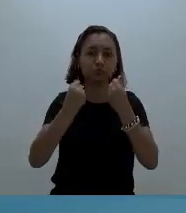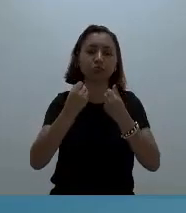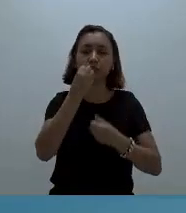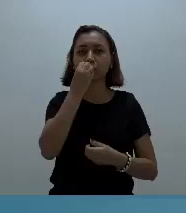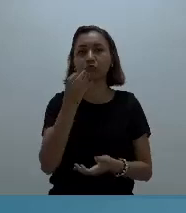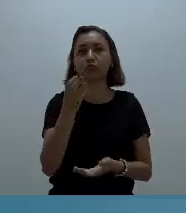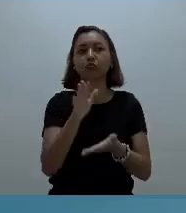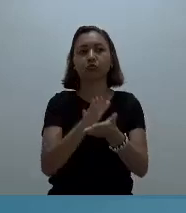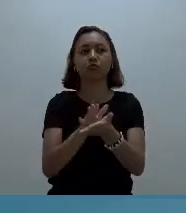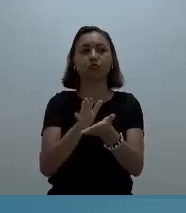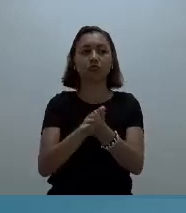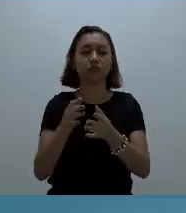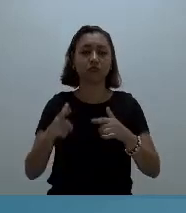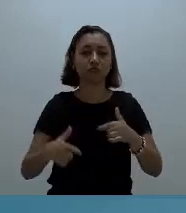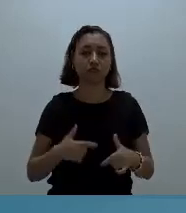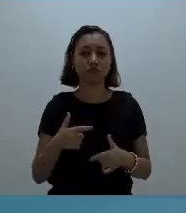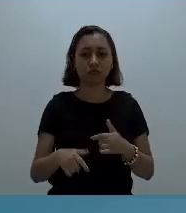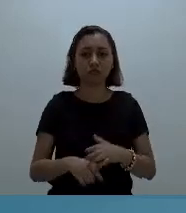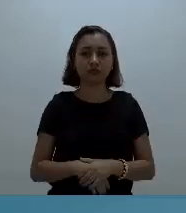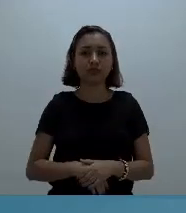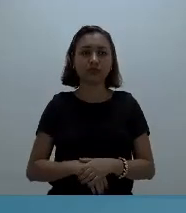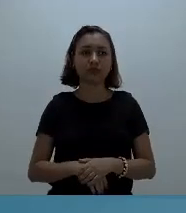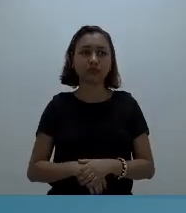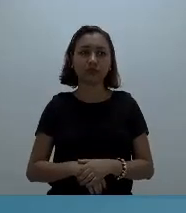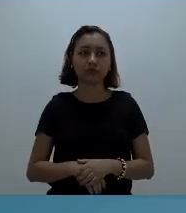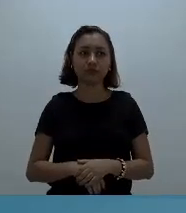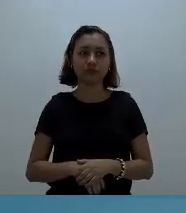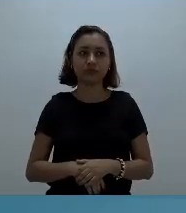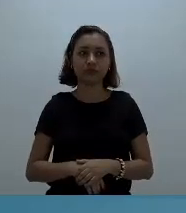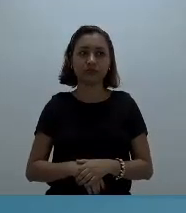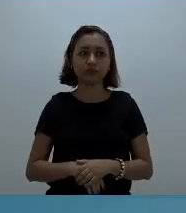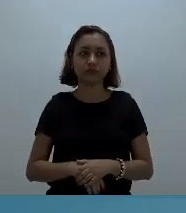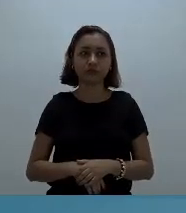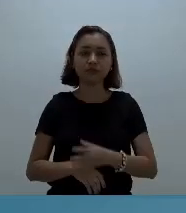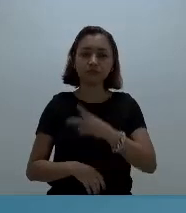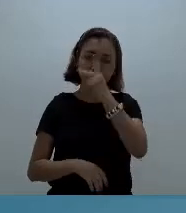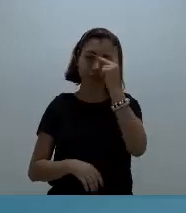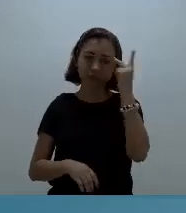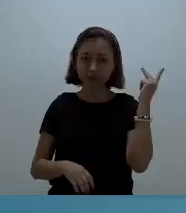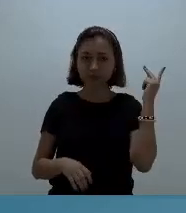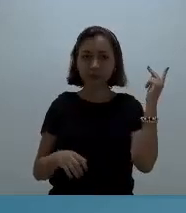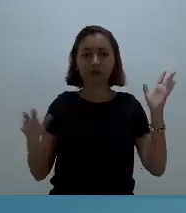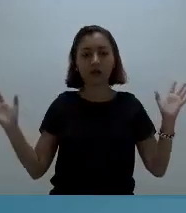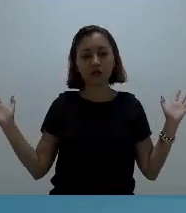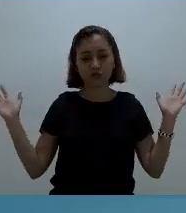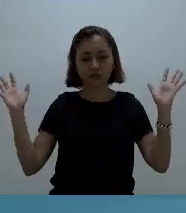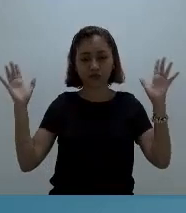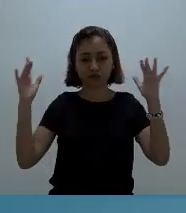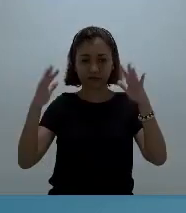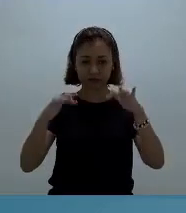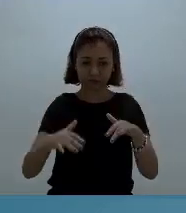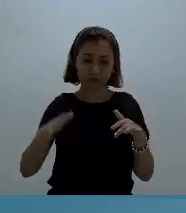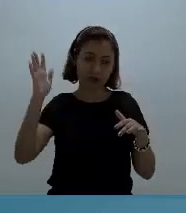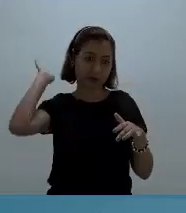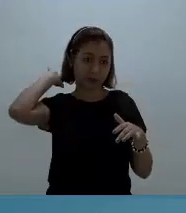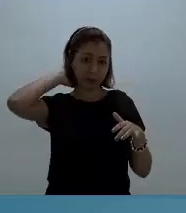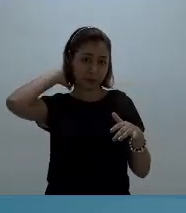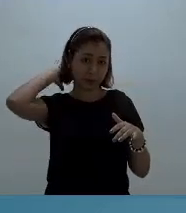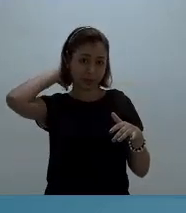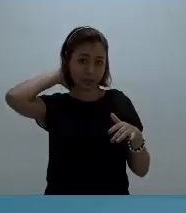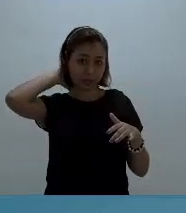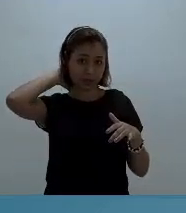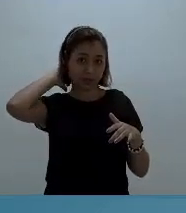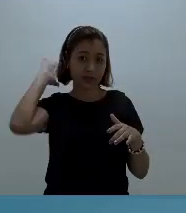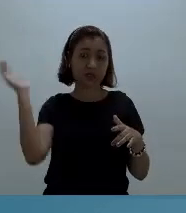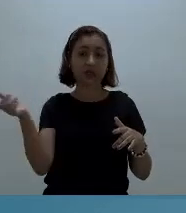Nossos irmãos que vieram pagar promessa ou assistir o CIO, de alguma forma participar, que pagam promessa